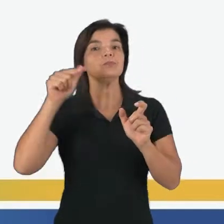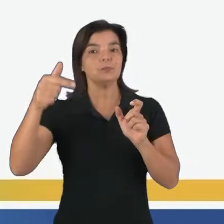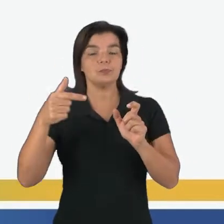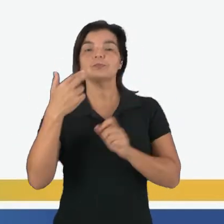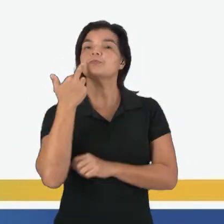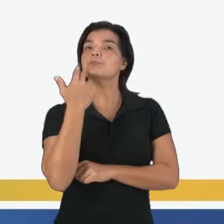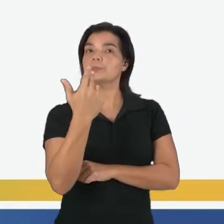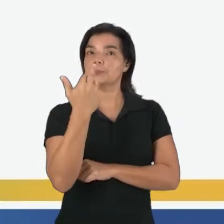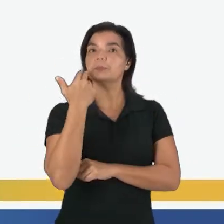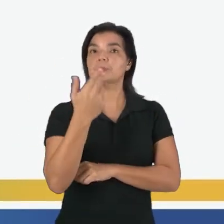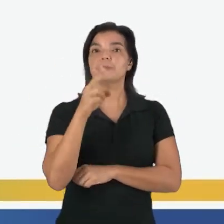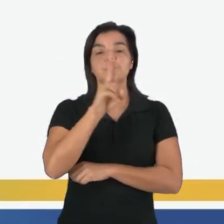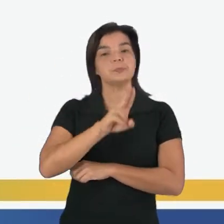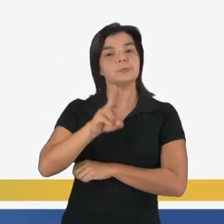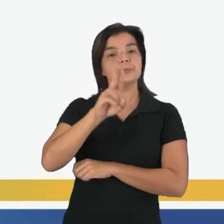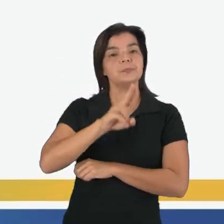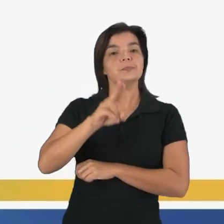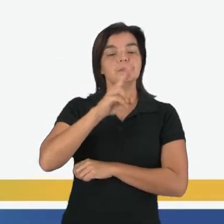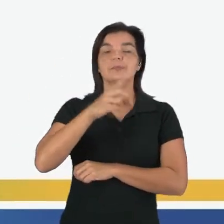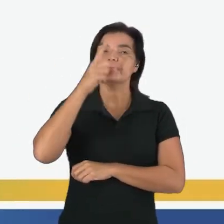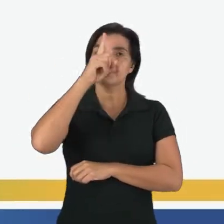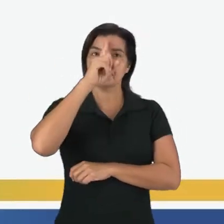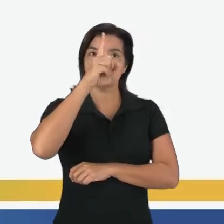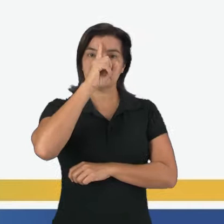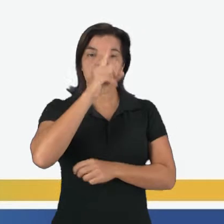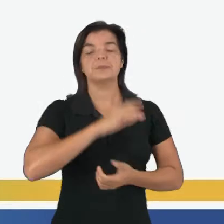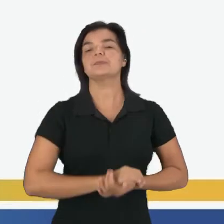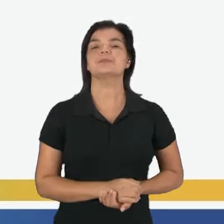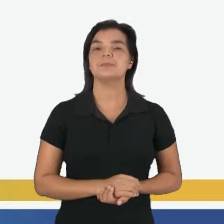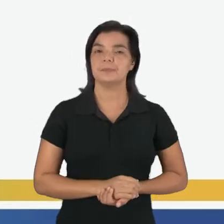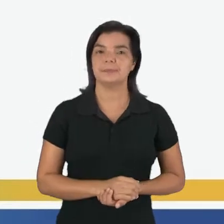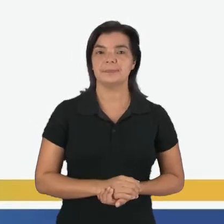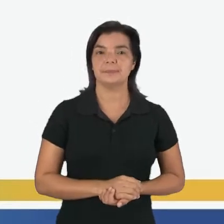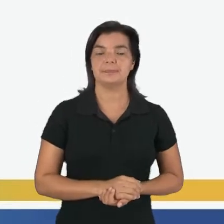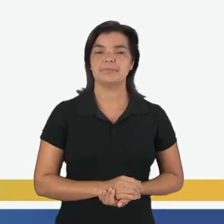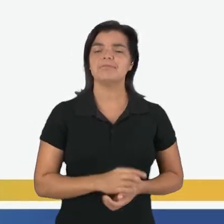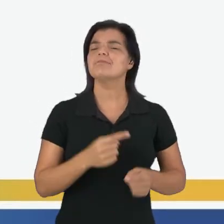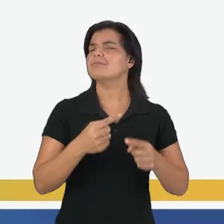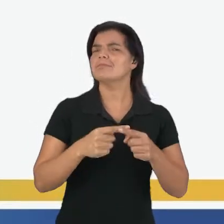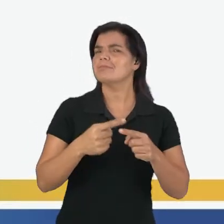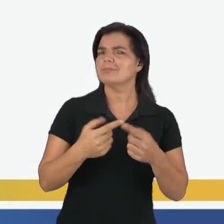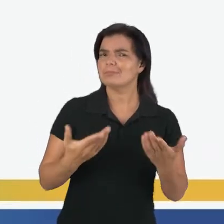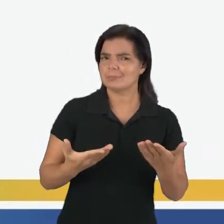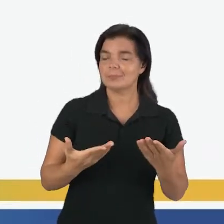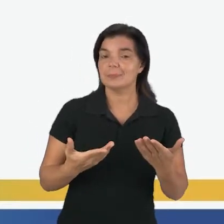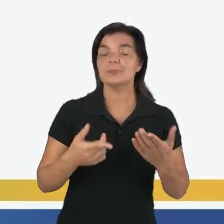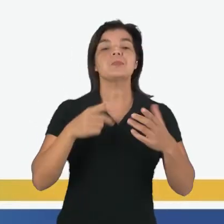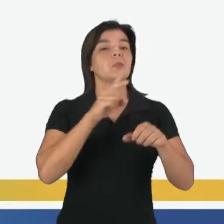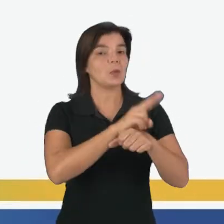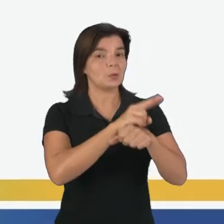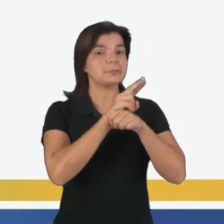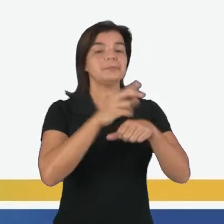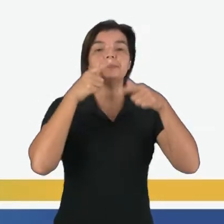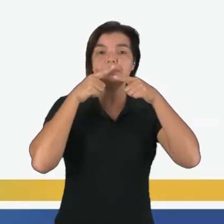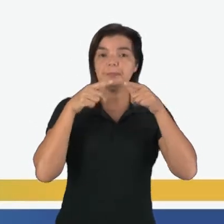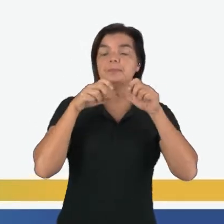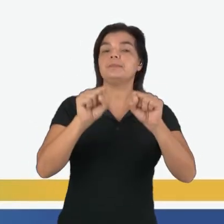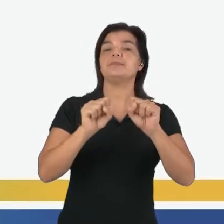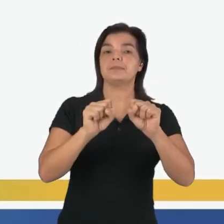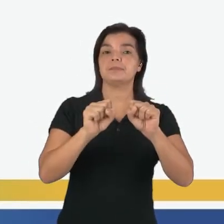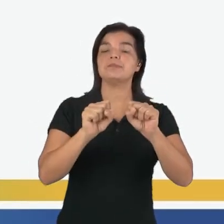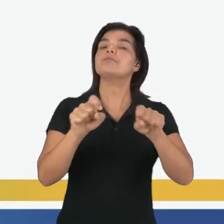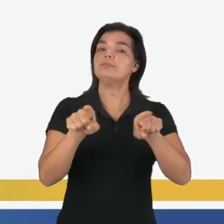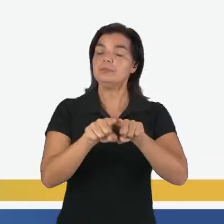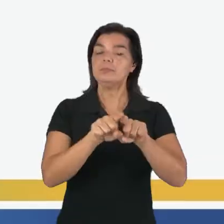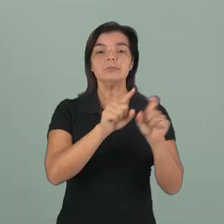oriundas de outros idiomas e que nós usamos em nosso dia a dia. Então, o estrangeirismo, pessoal, nada mais é do